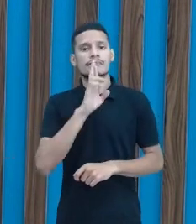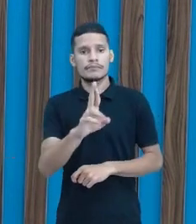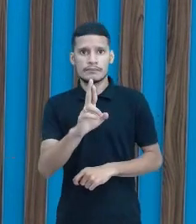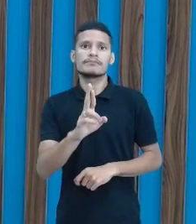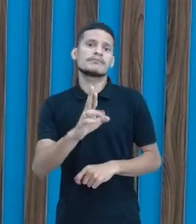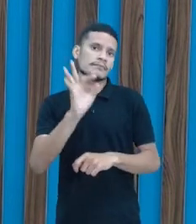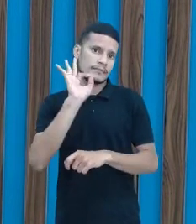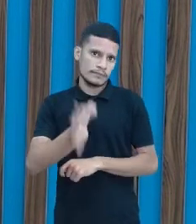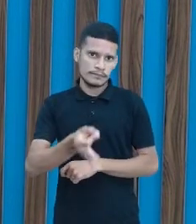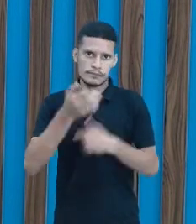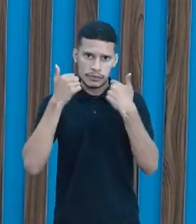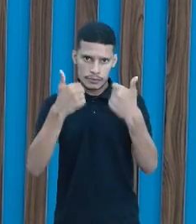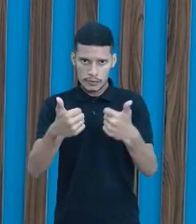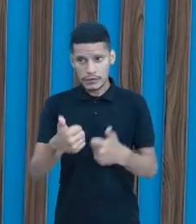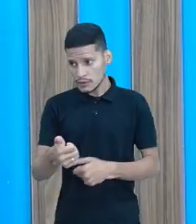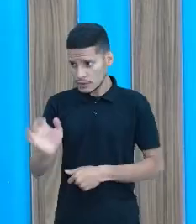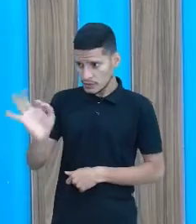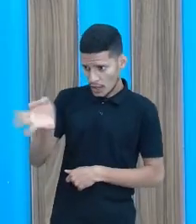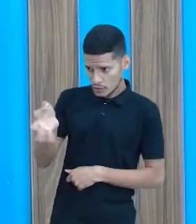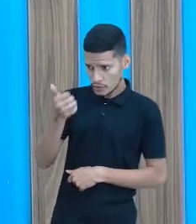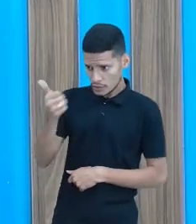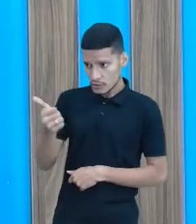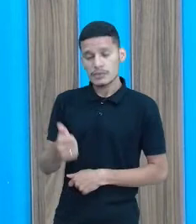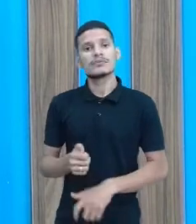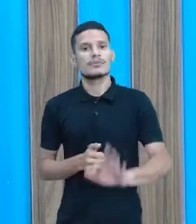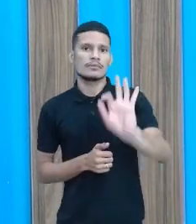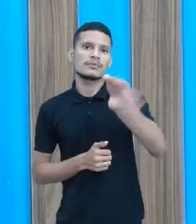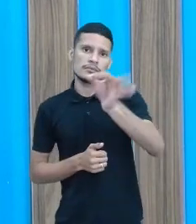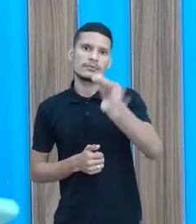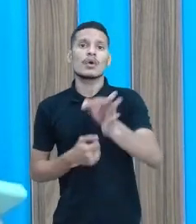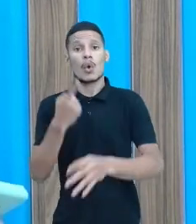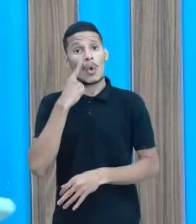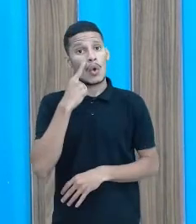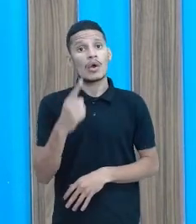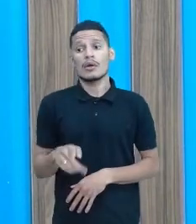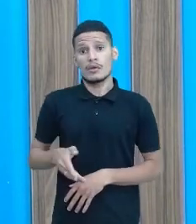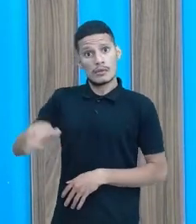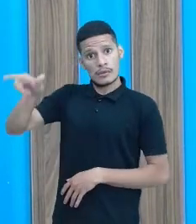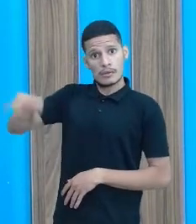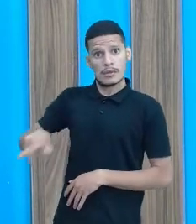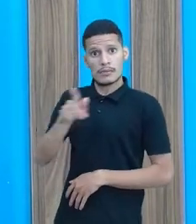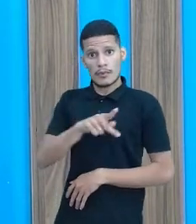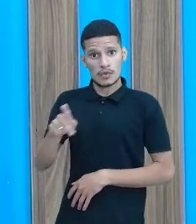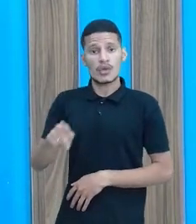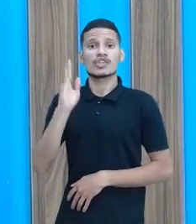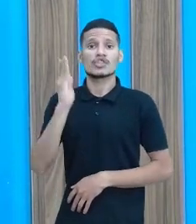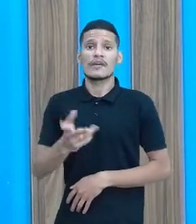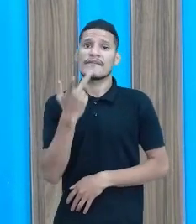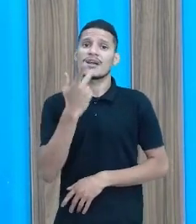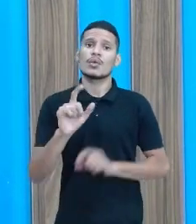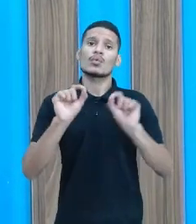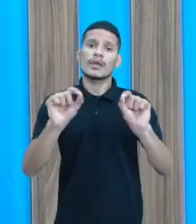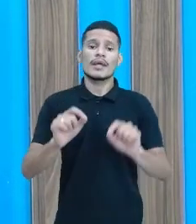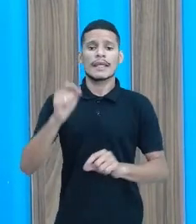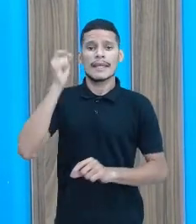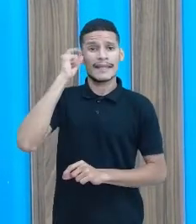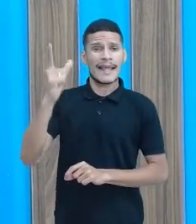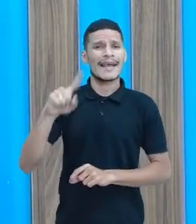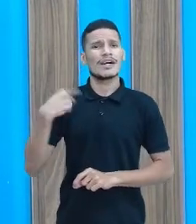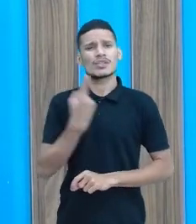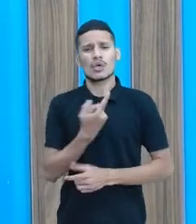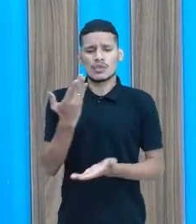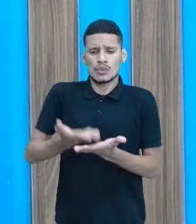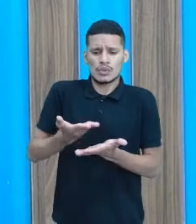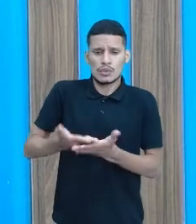professor Tiago, tá certo o que eu falei? Exatamente, né? Então, Briane trouxe, ou seja, reforçou aquela ideia de que quando você